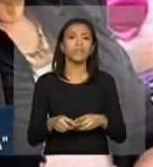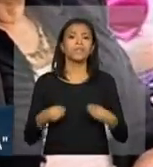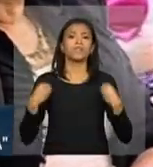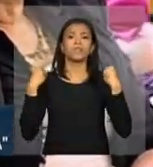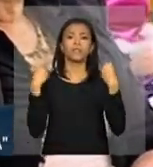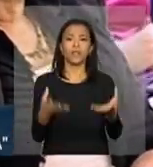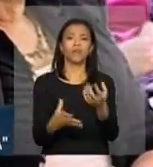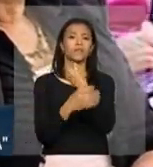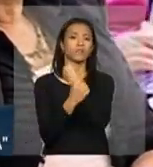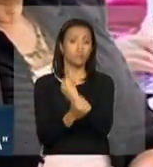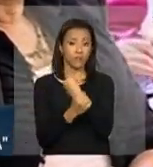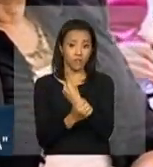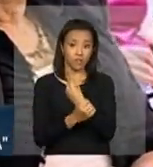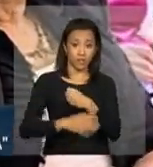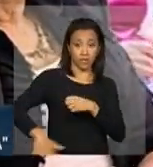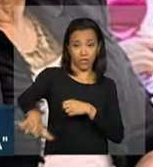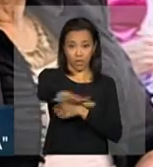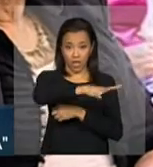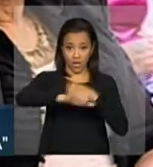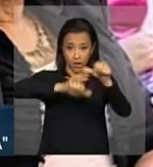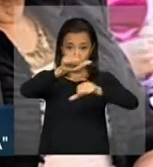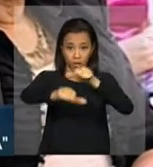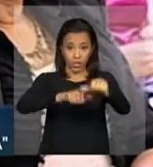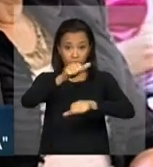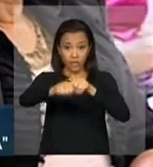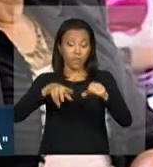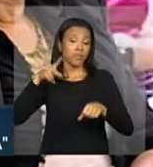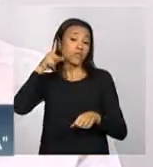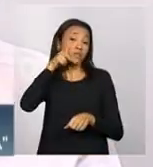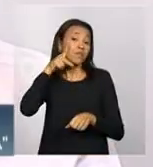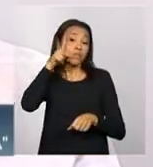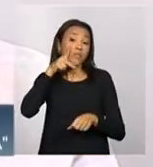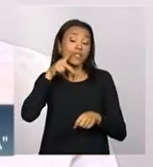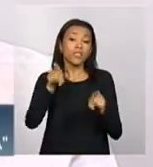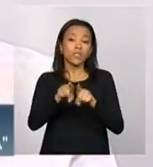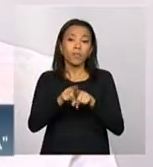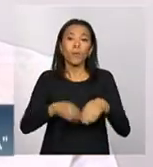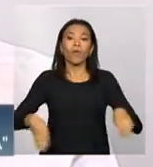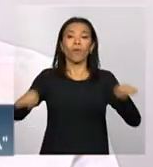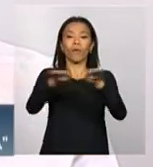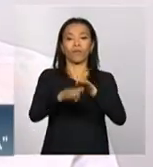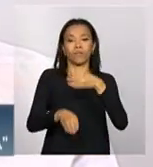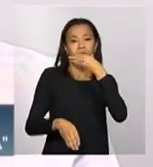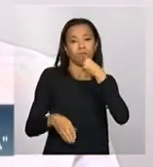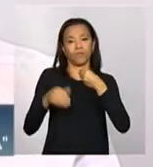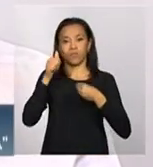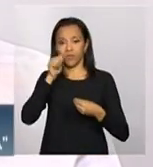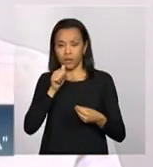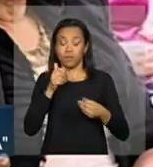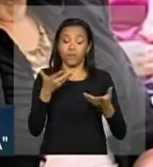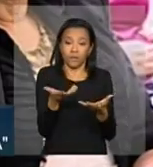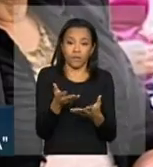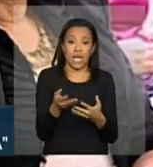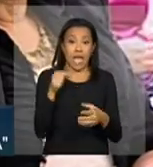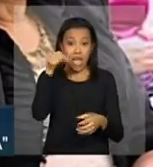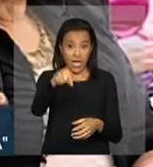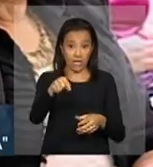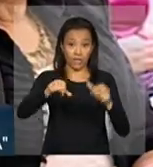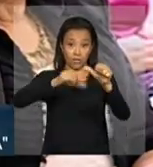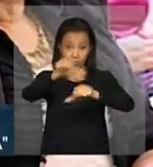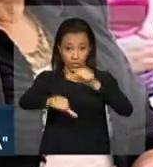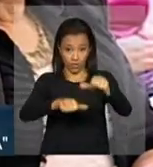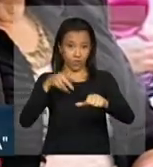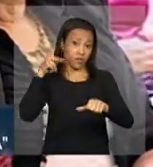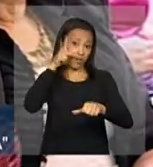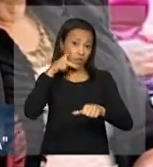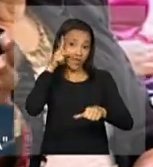uma reforma política e garantir a paridade. Como essa discussão da reforma política é uma discussão